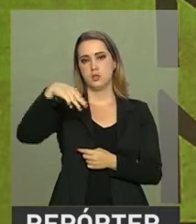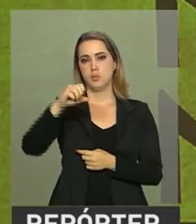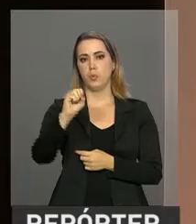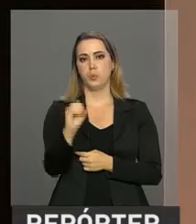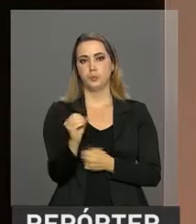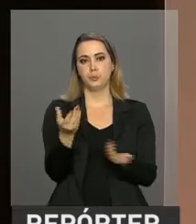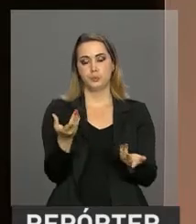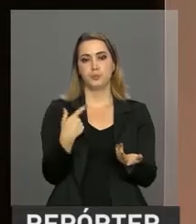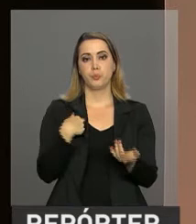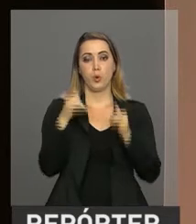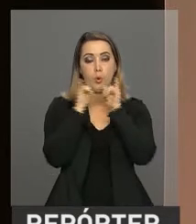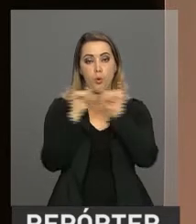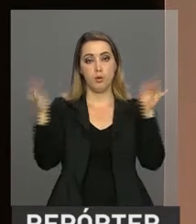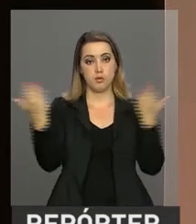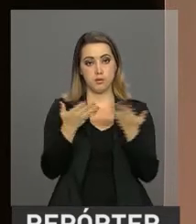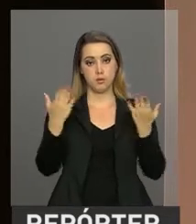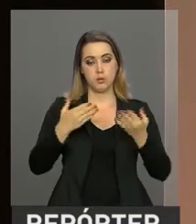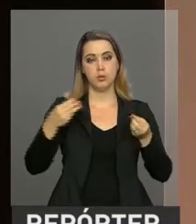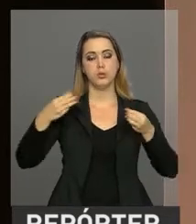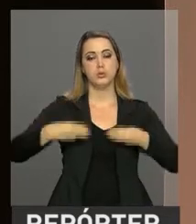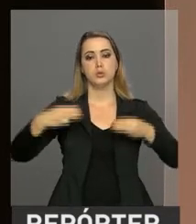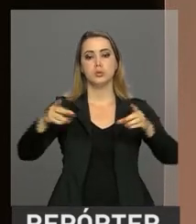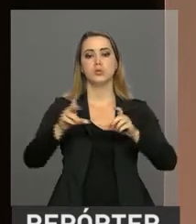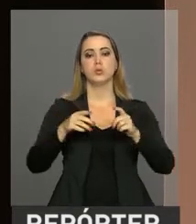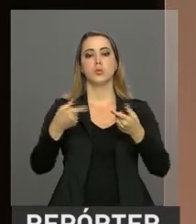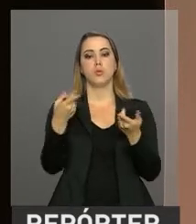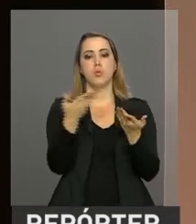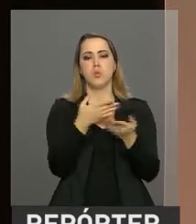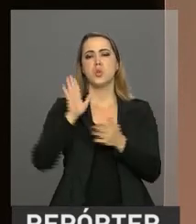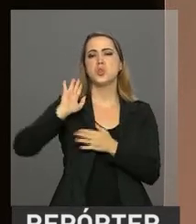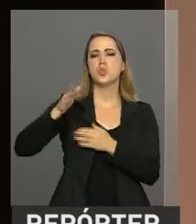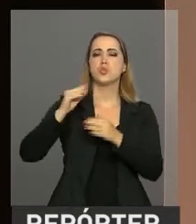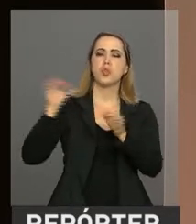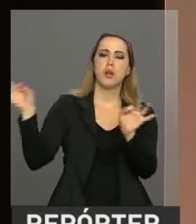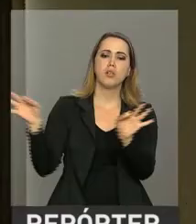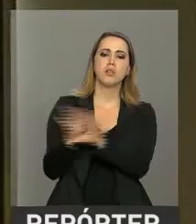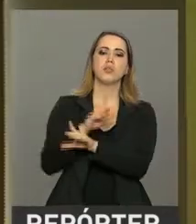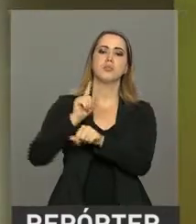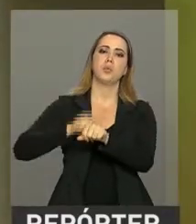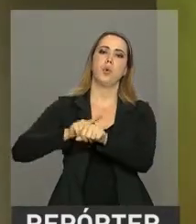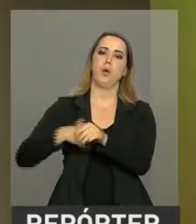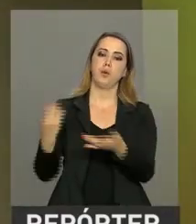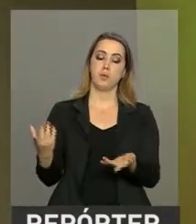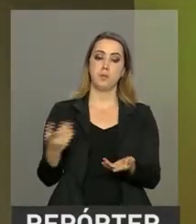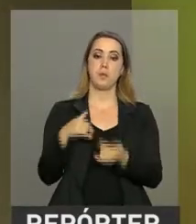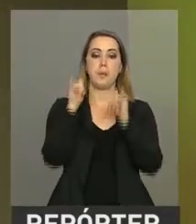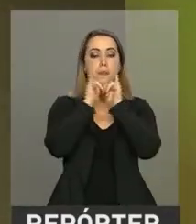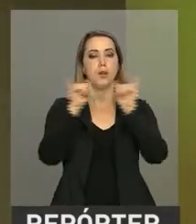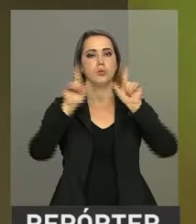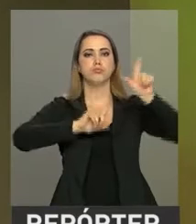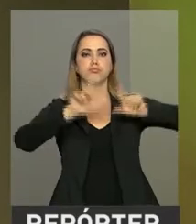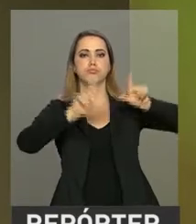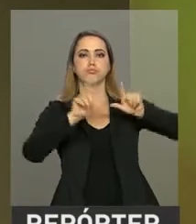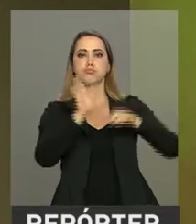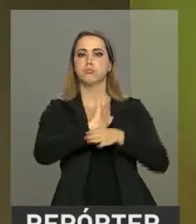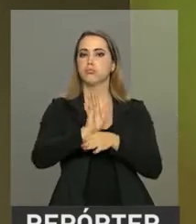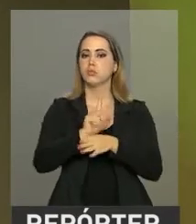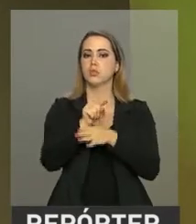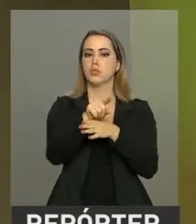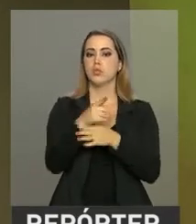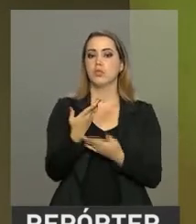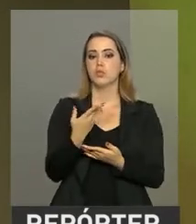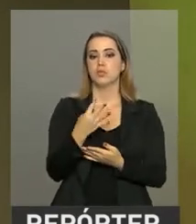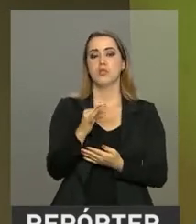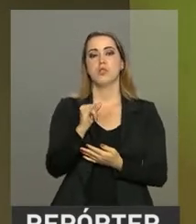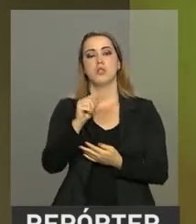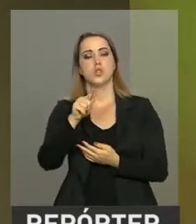brasília uma campanha nacional com o slogan machismo já passou da hora no vídeo de divulgação o ator thiago